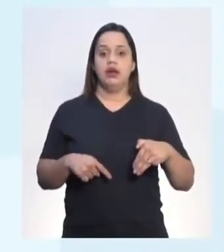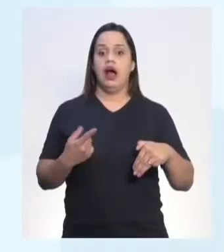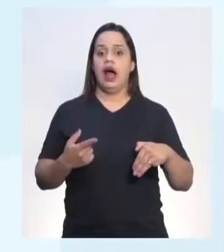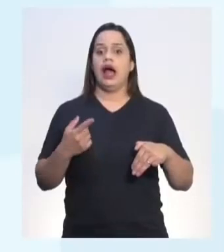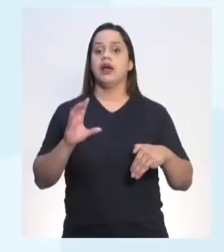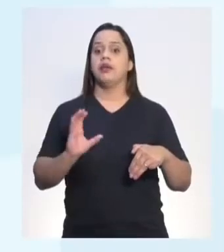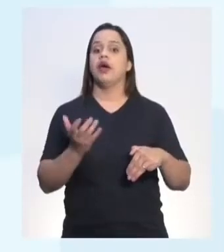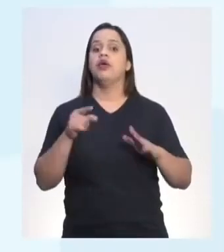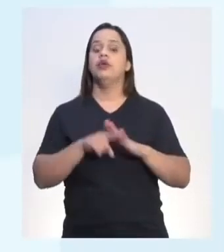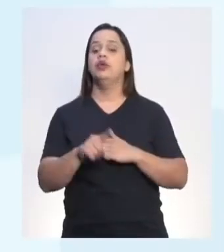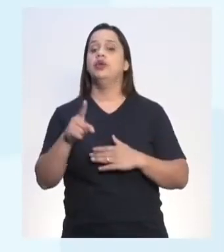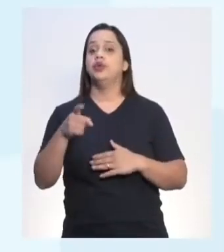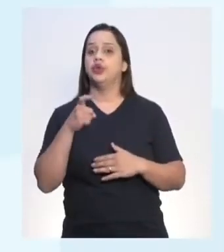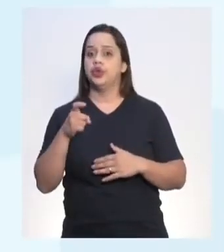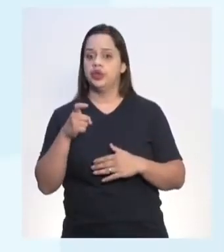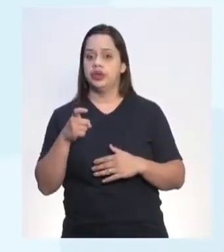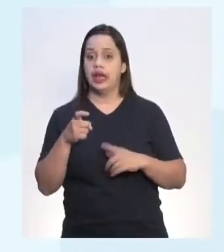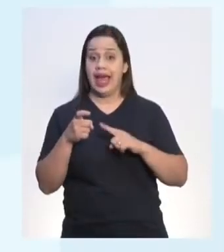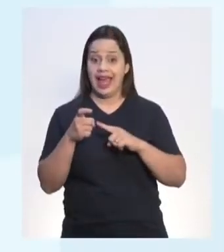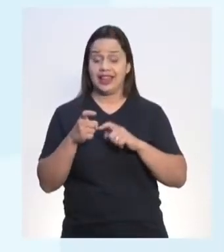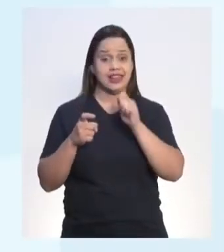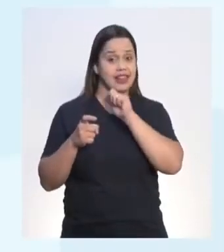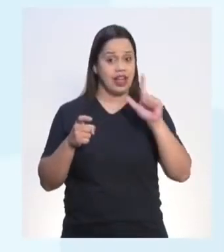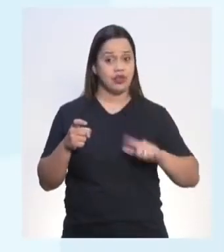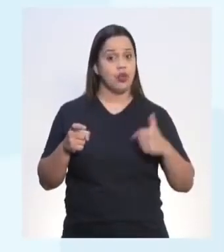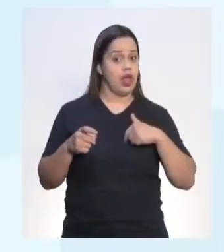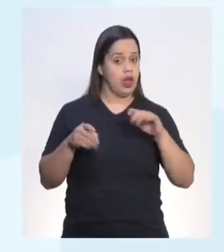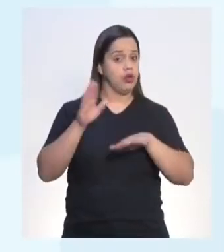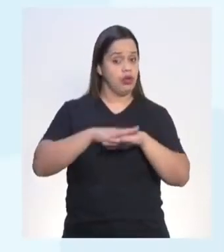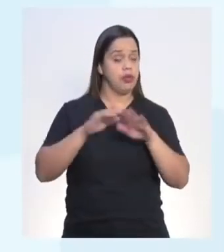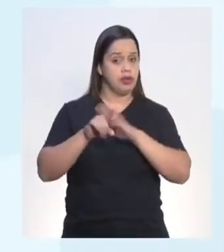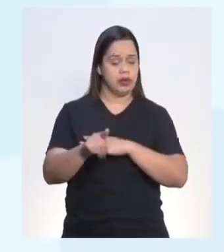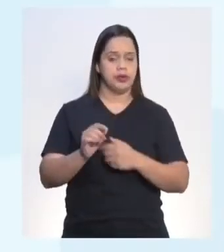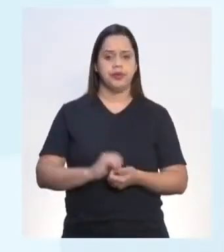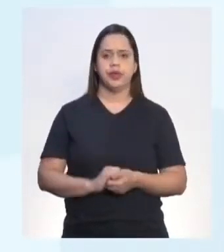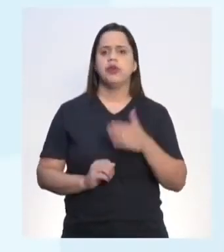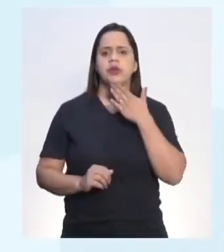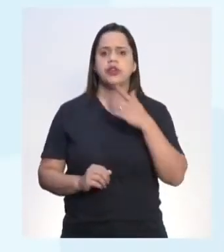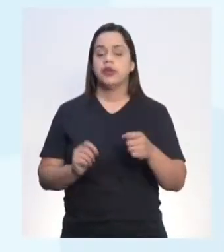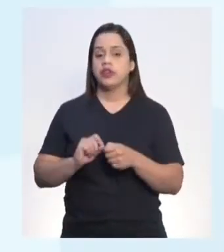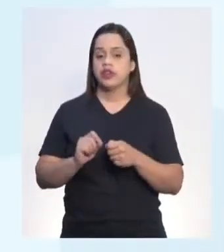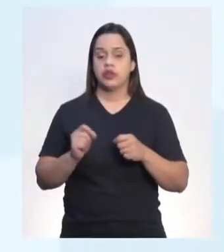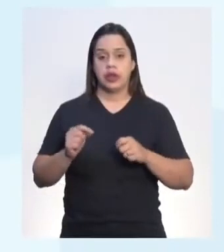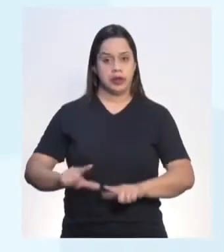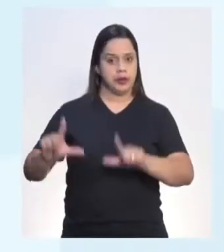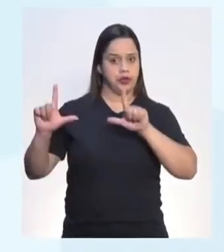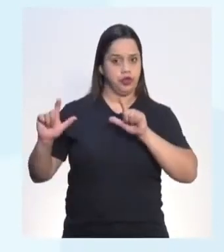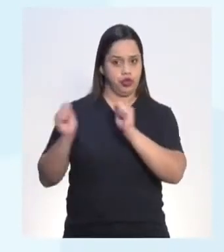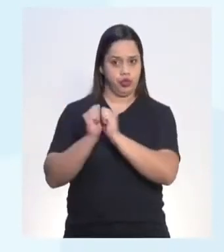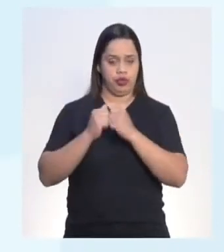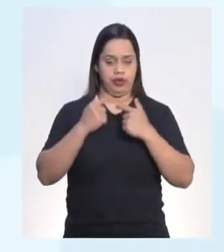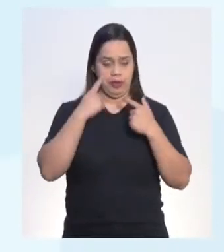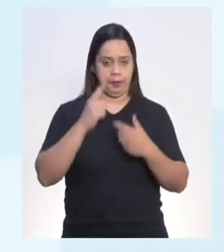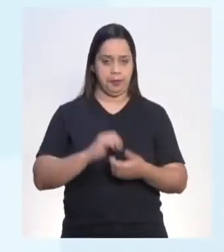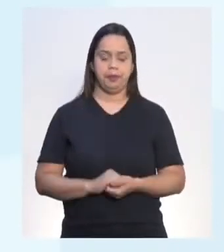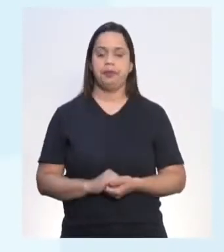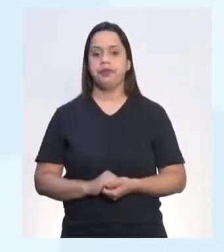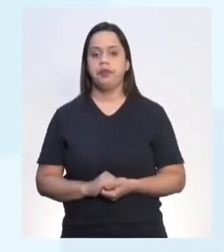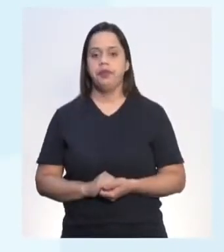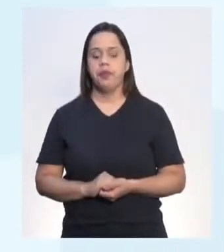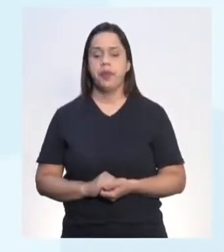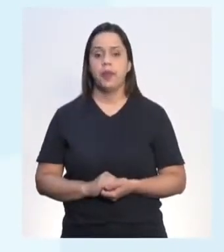X? Então, essa pergunta em azul fui eu que fiz para você. Qual é o valor do X? Vou pedir só para vir aqui comigo na minha tela. Quero que você observe